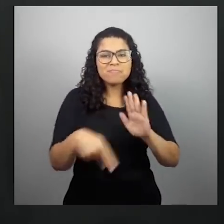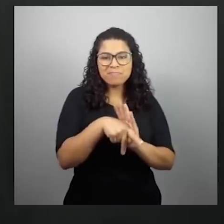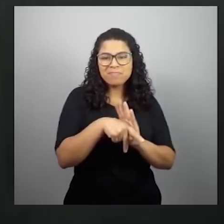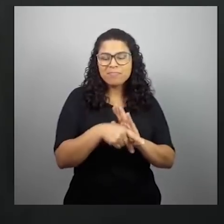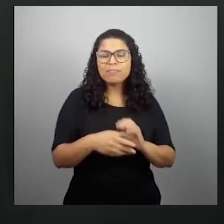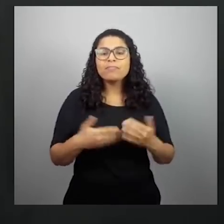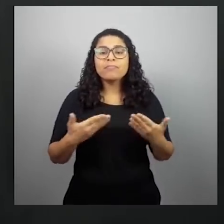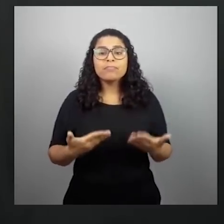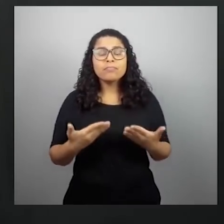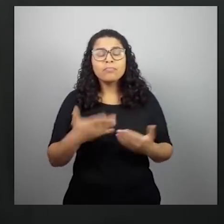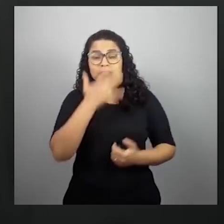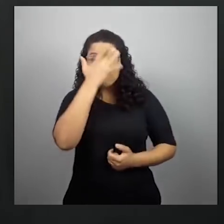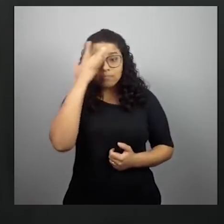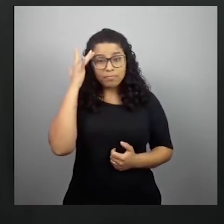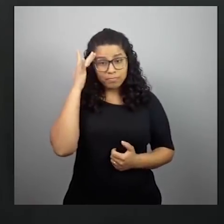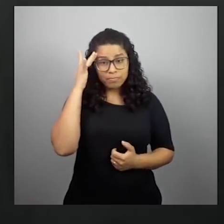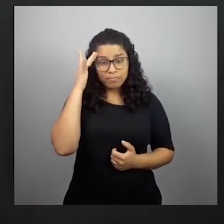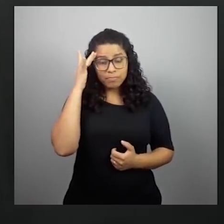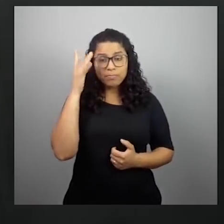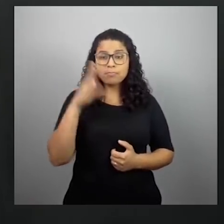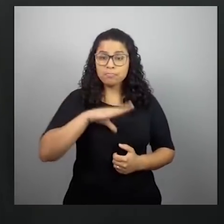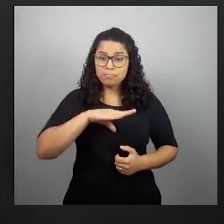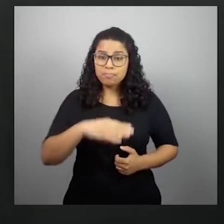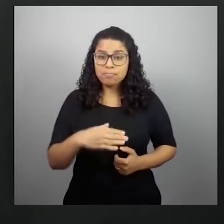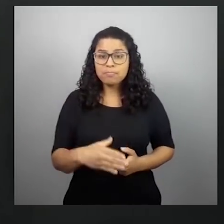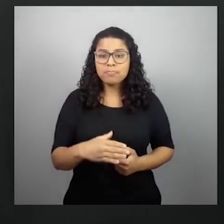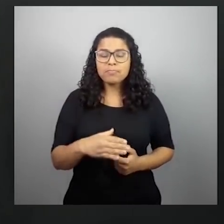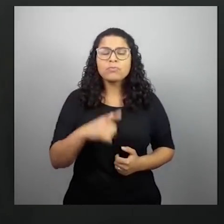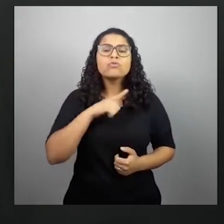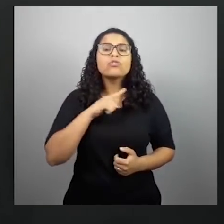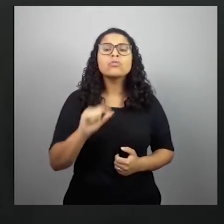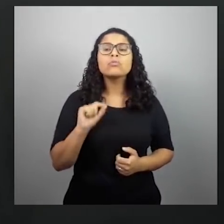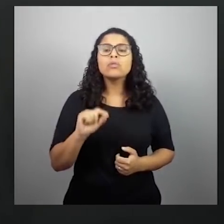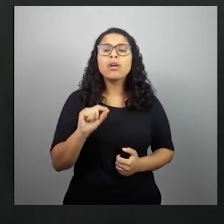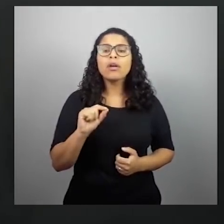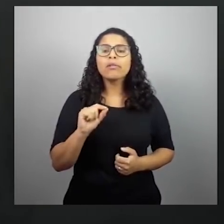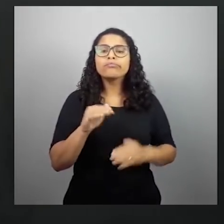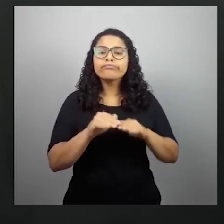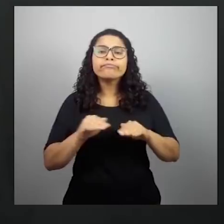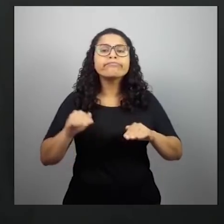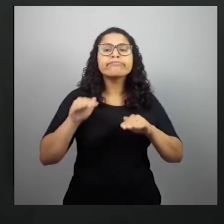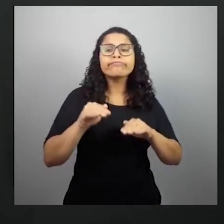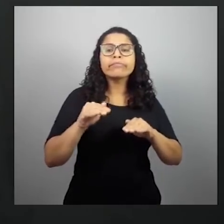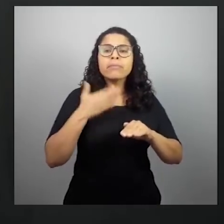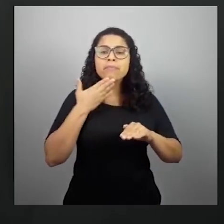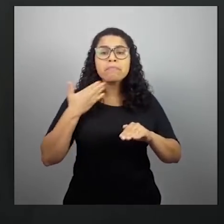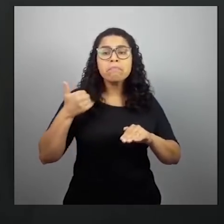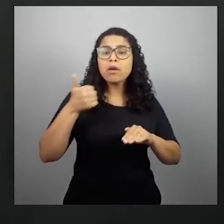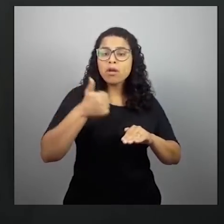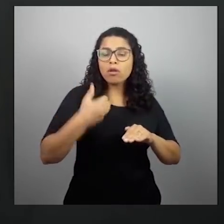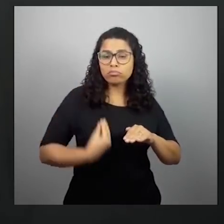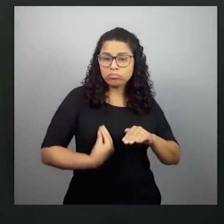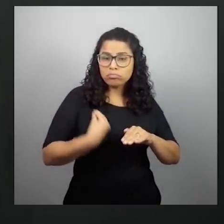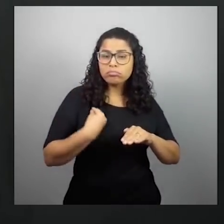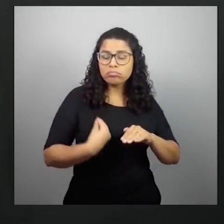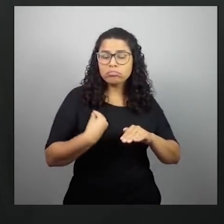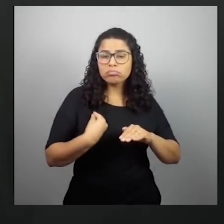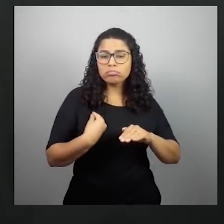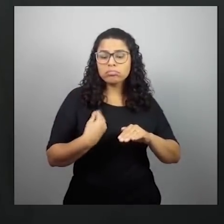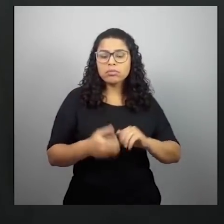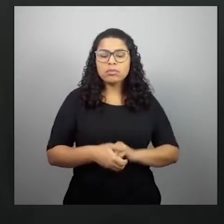descendentes mais diretas do português tiveram uma condição privilegiada, a condição de